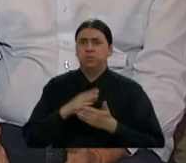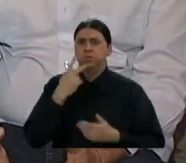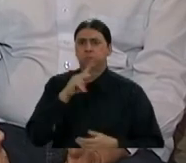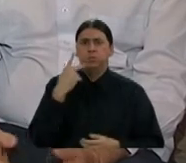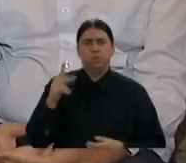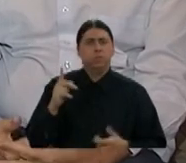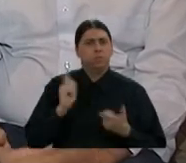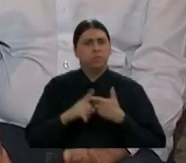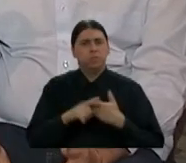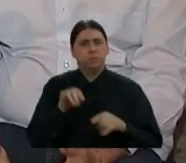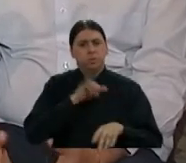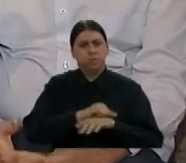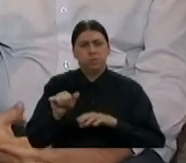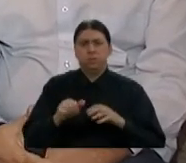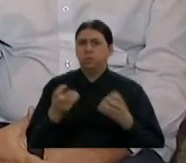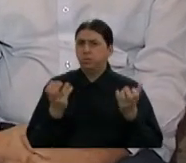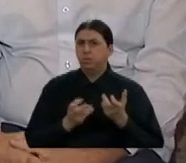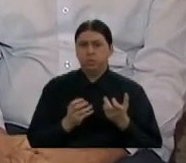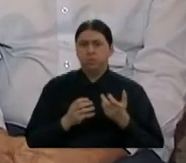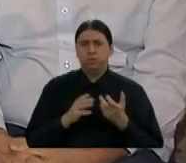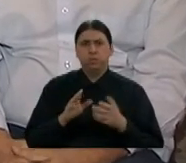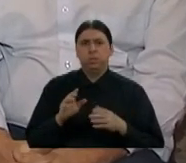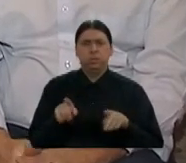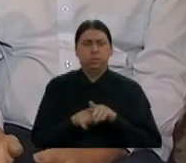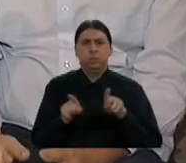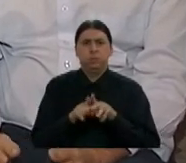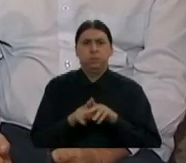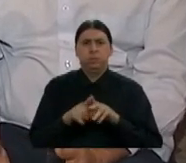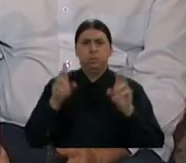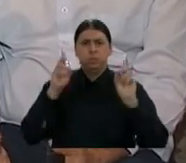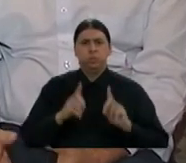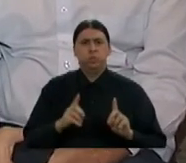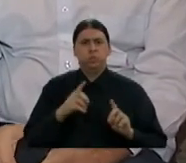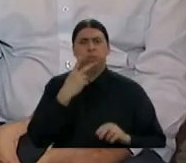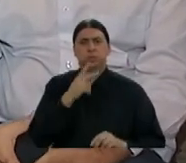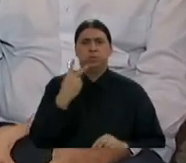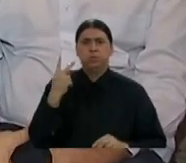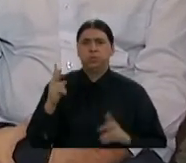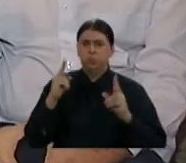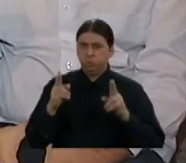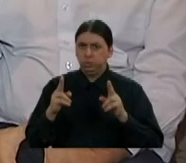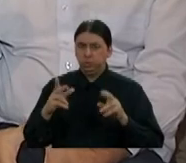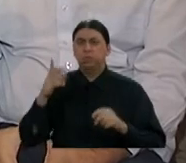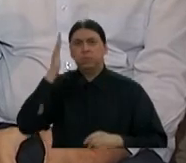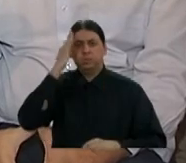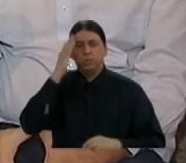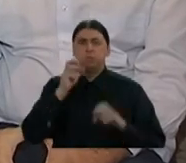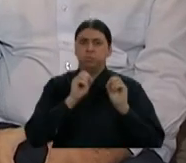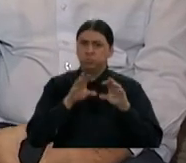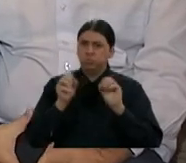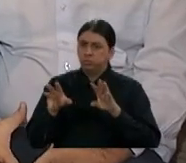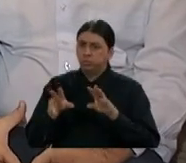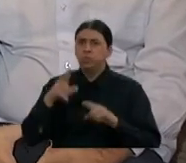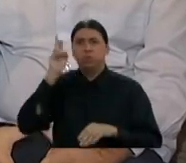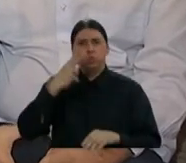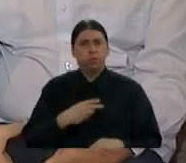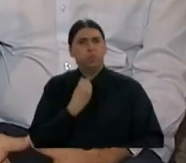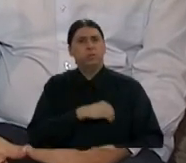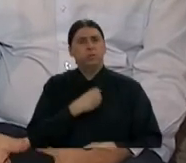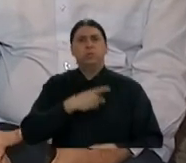conseguiria e nem queríamos na esconder é um direito dele saber a história deles e